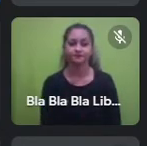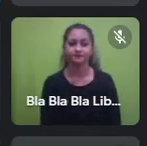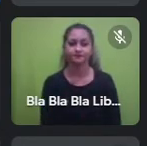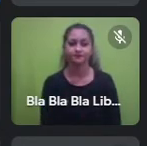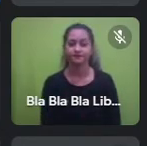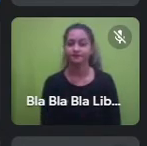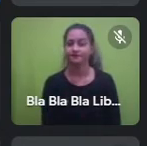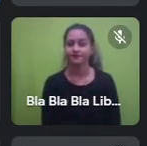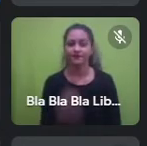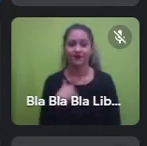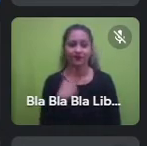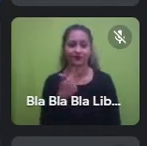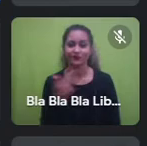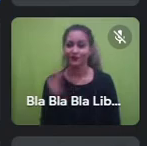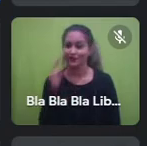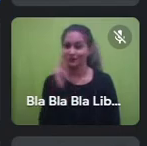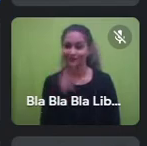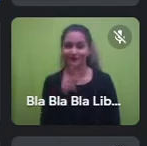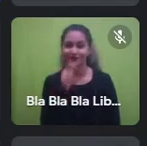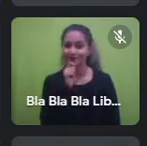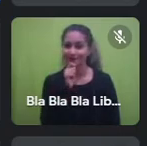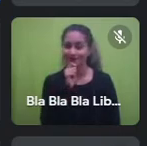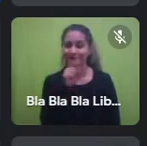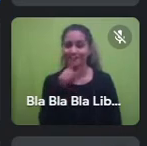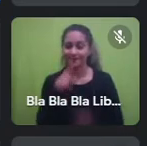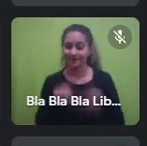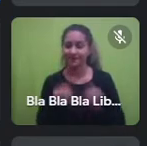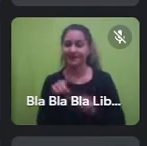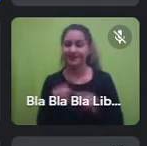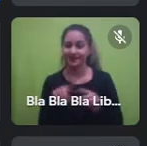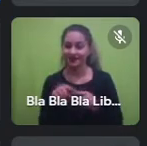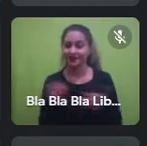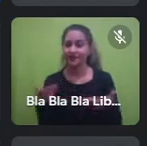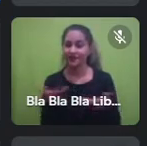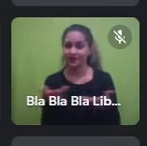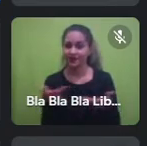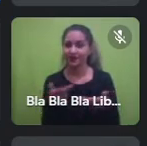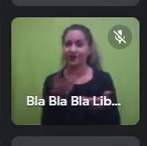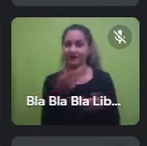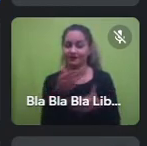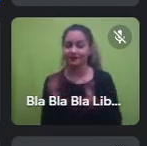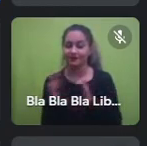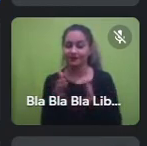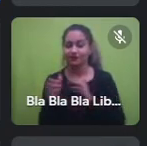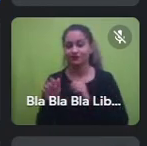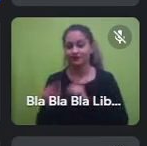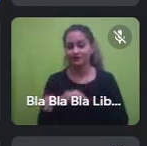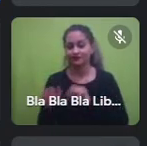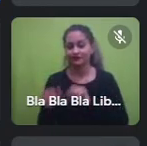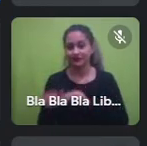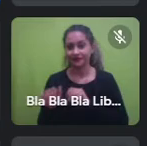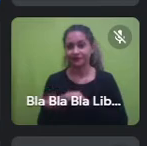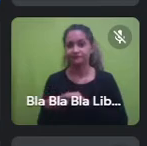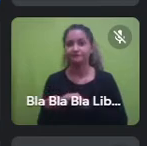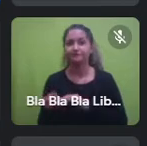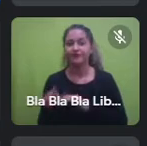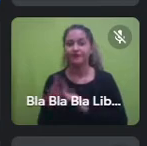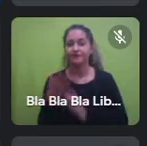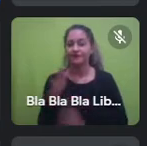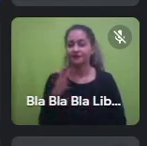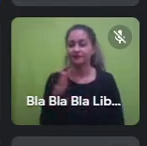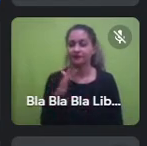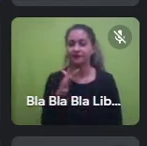Eu não tinha visto isso ainda, tá? Isso é material agora, desse período de setembro. Pelo menos